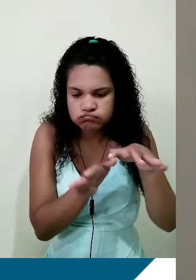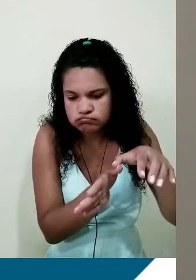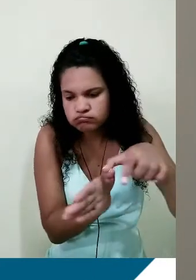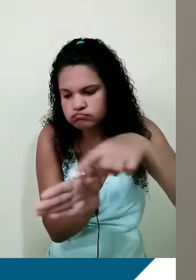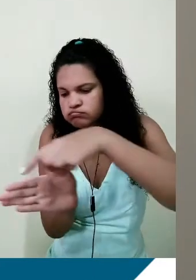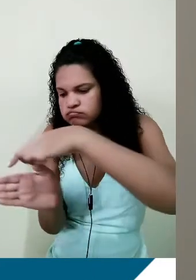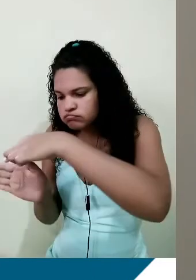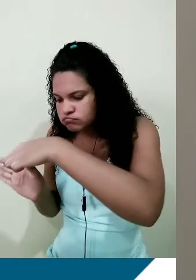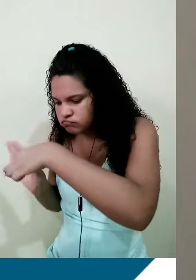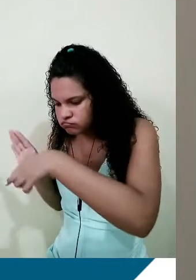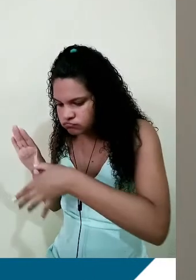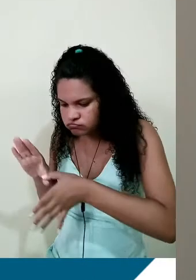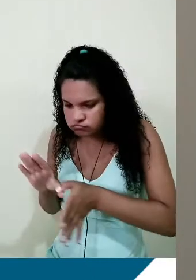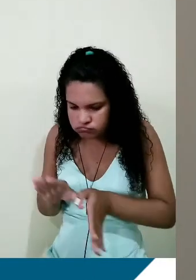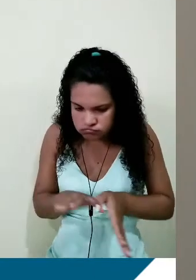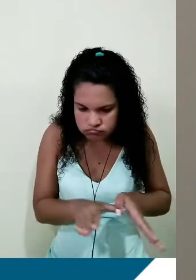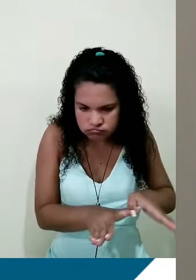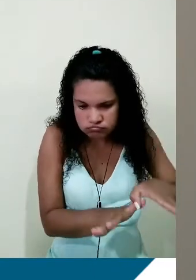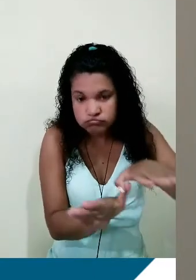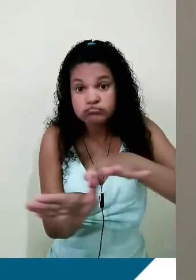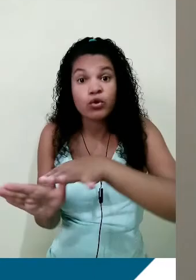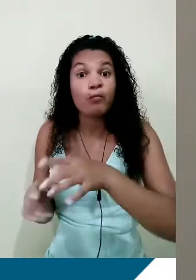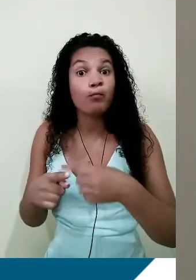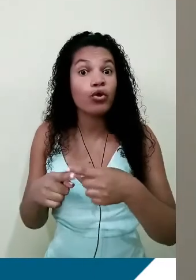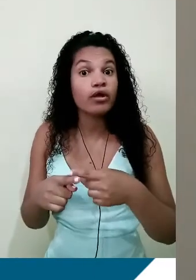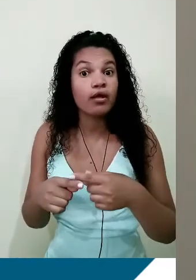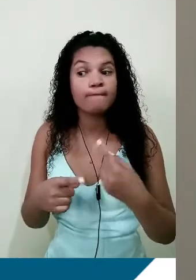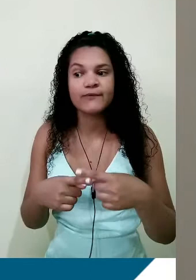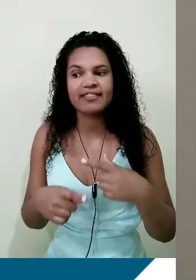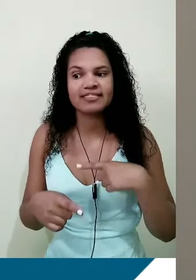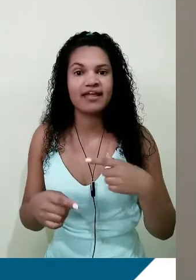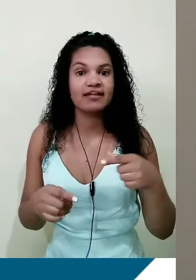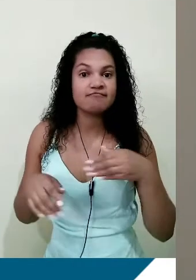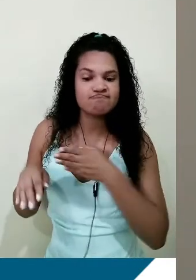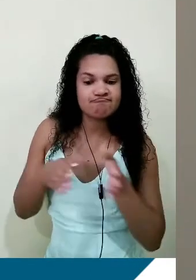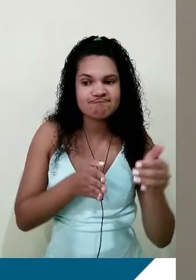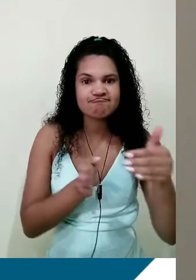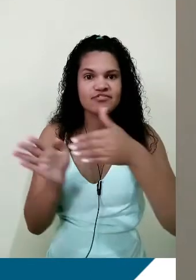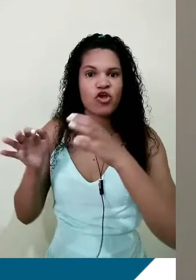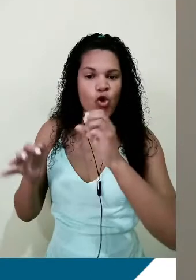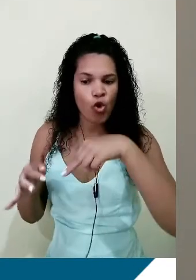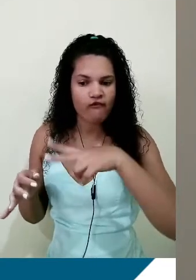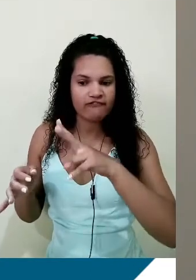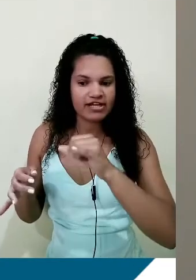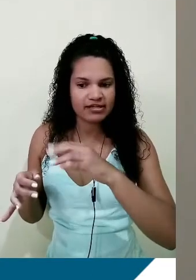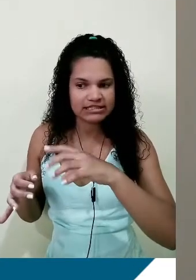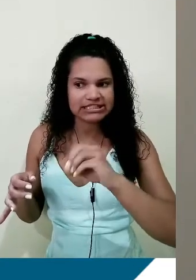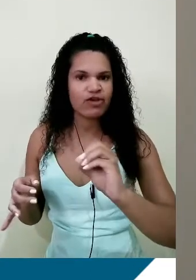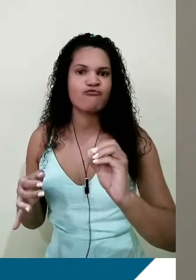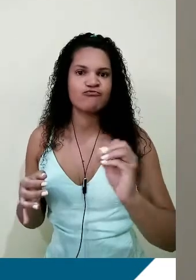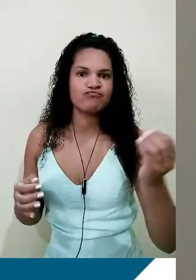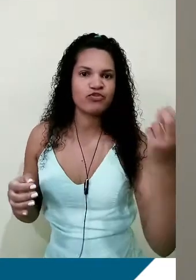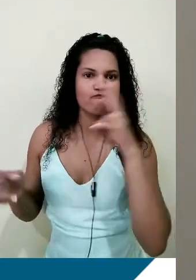aproveitar as correntes de convecção. Os fluidos, quando eles são aquecidos, eles ficam menos densos,